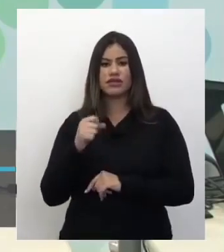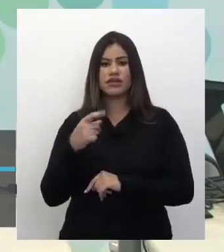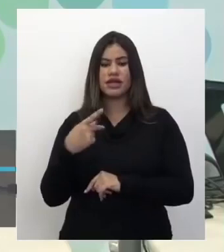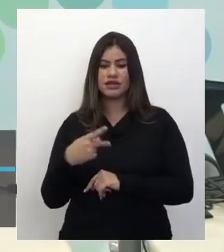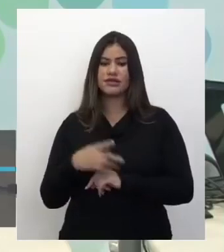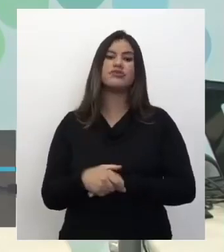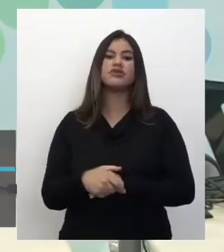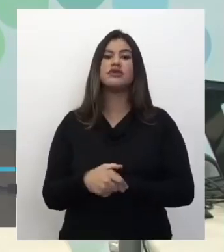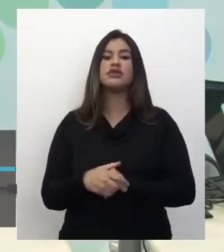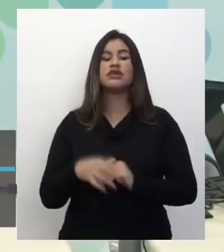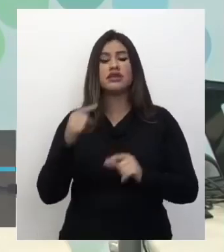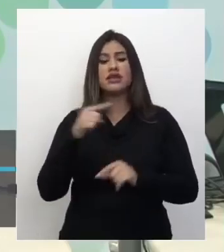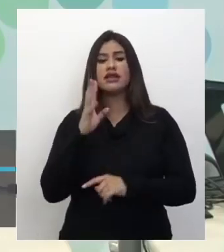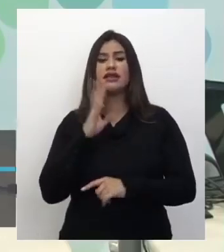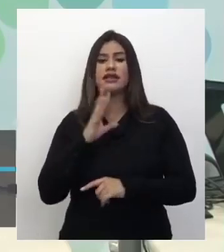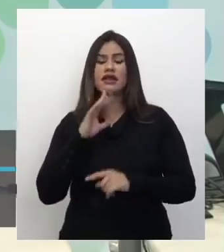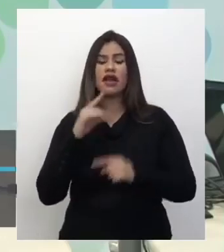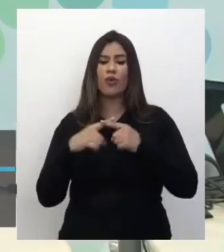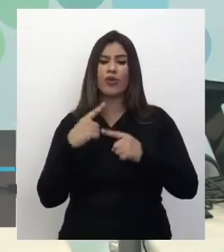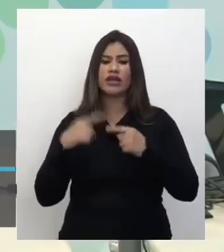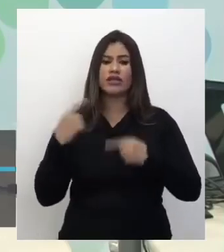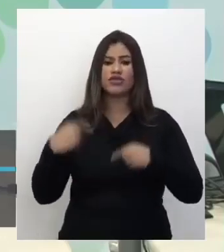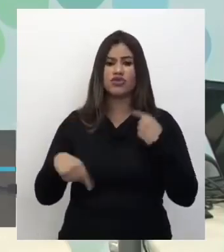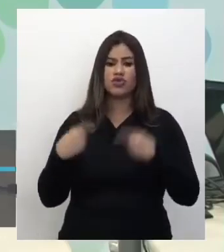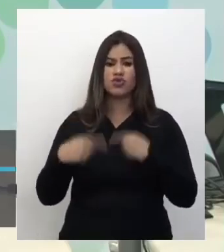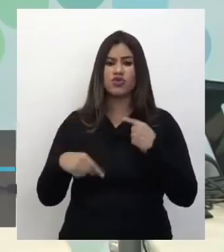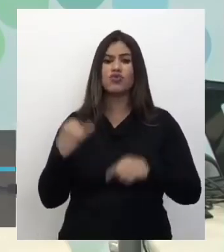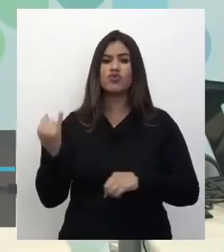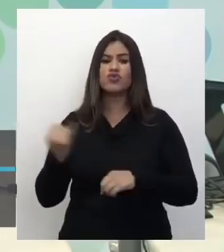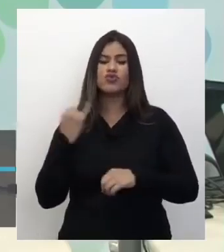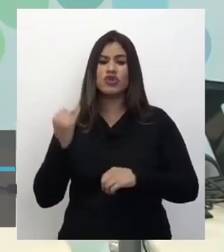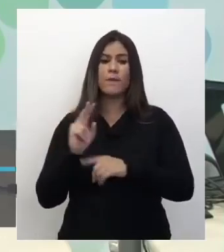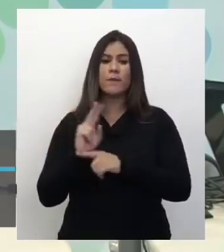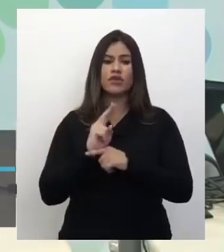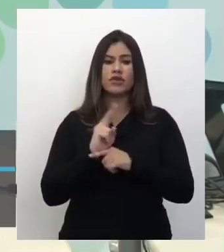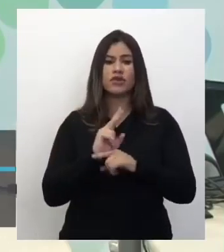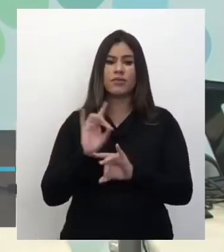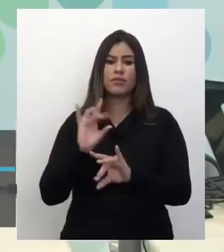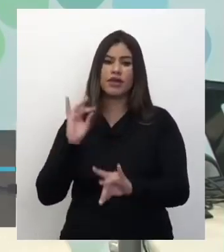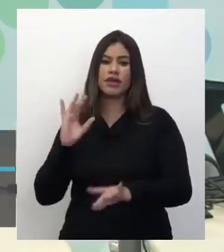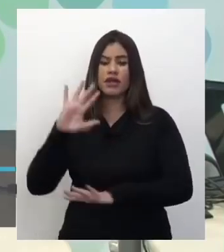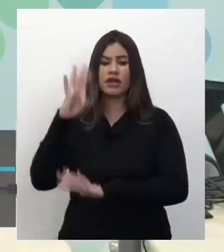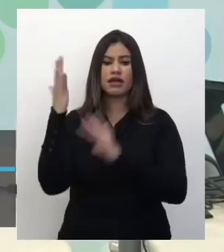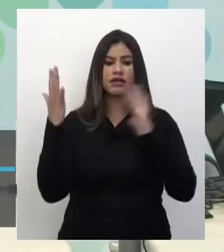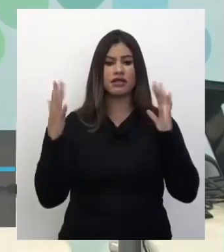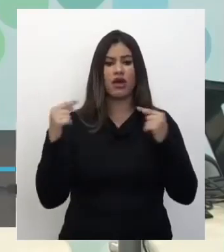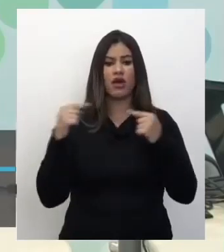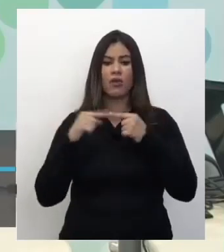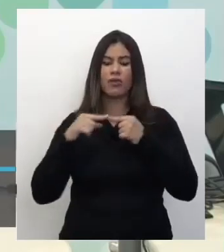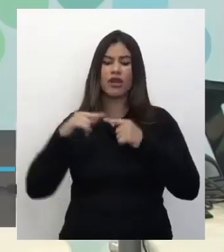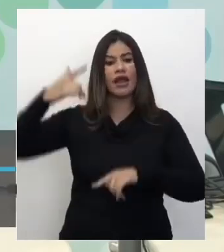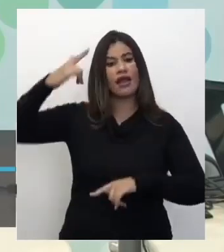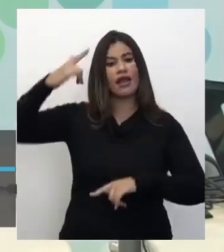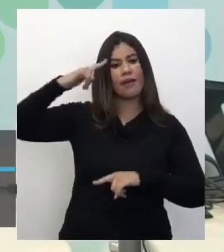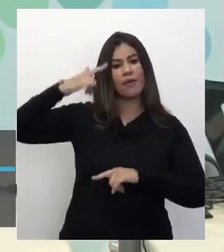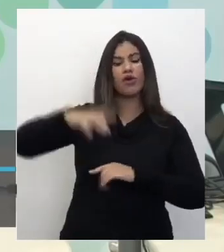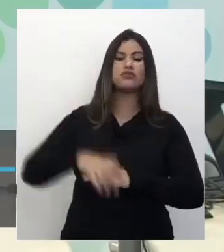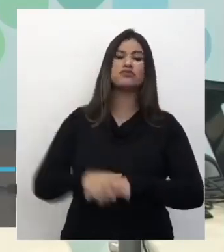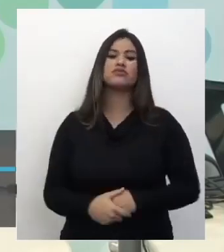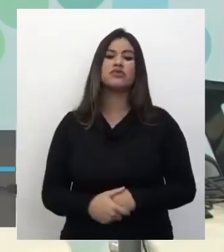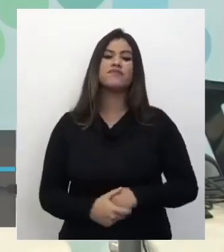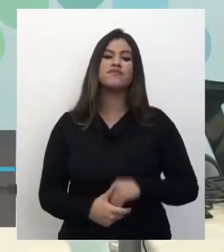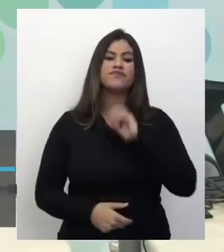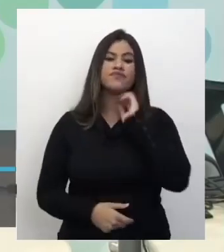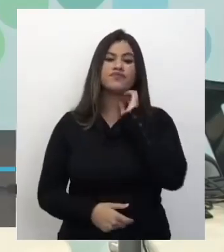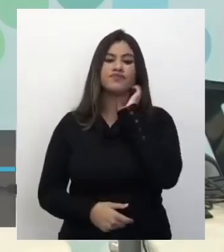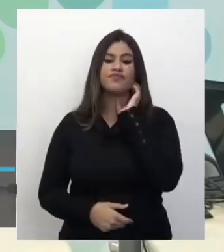ele é bem bacana porque ele discute a importância, né, o monitoramento ambiental a partir do sensoriamento remoto, dessa técnica. Então